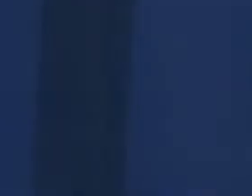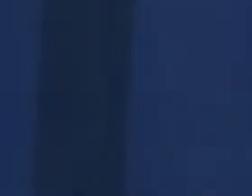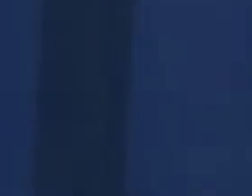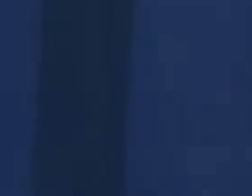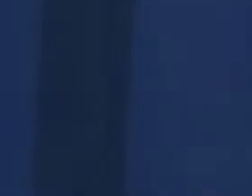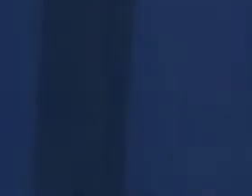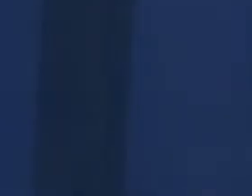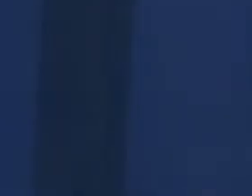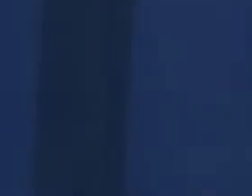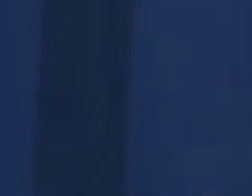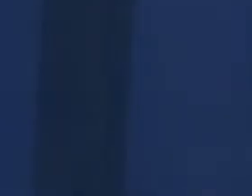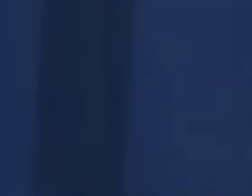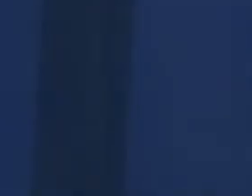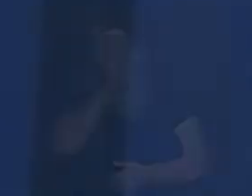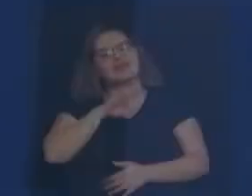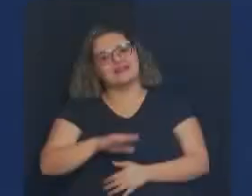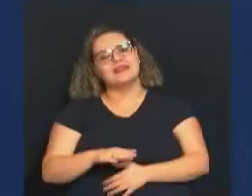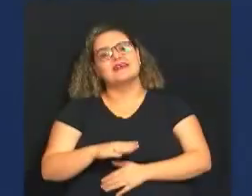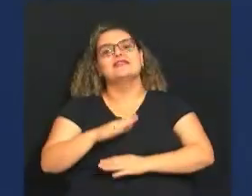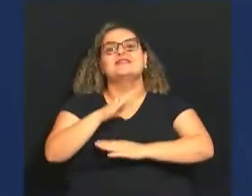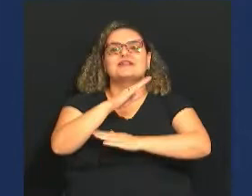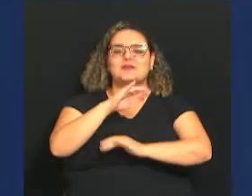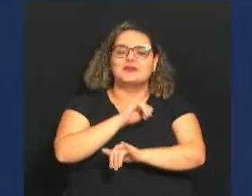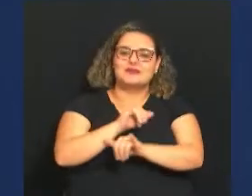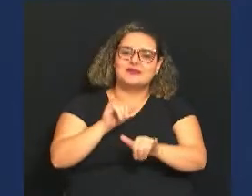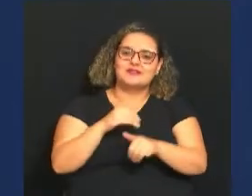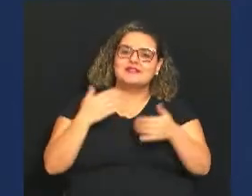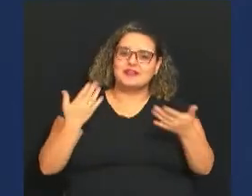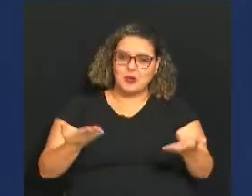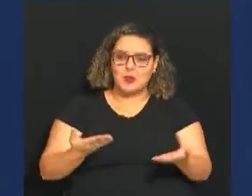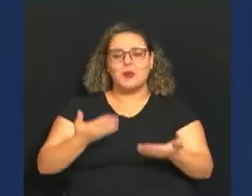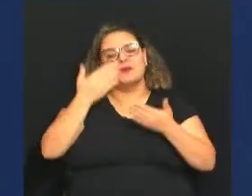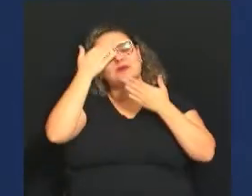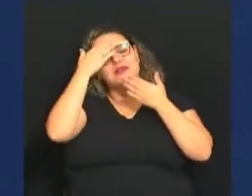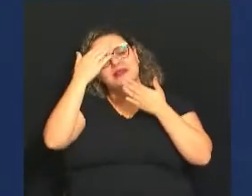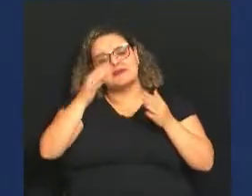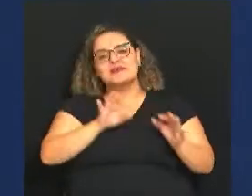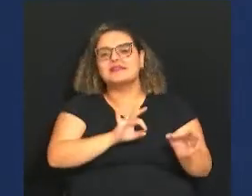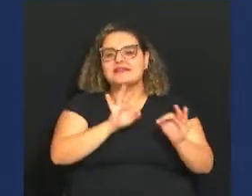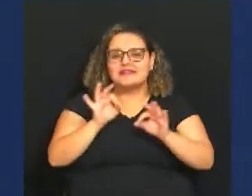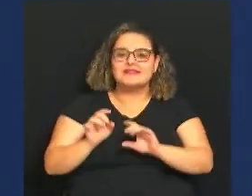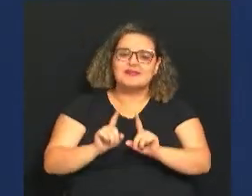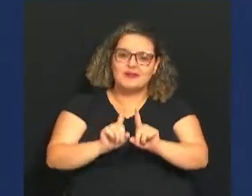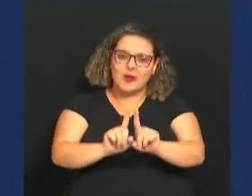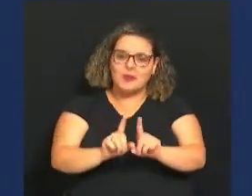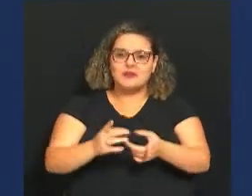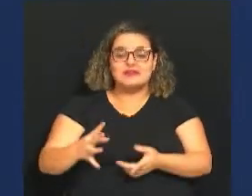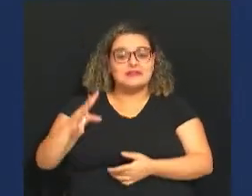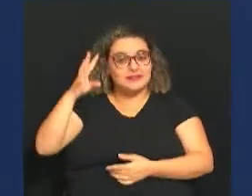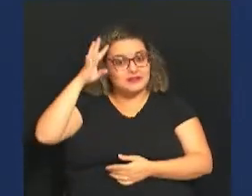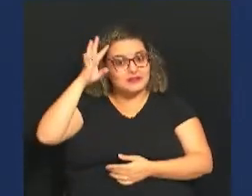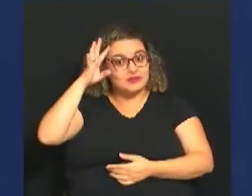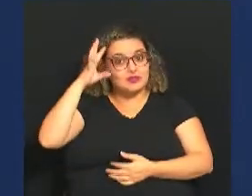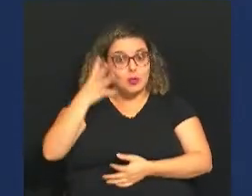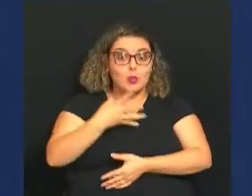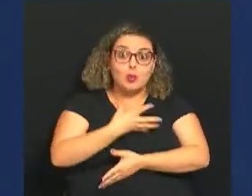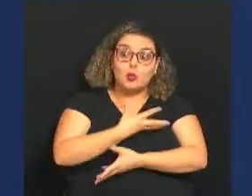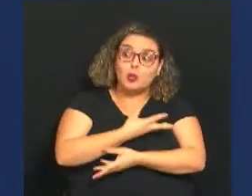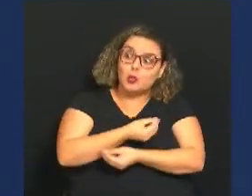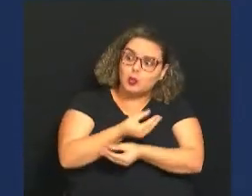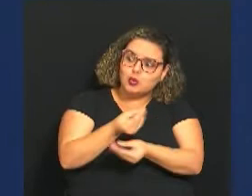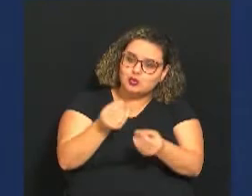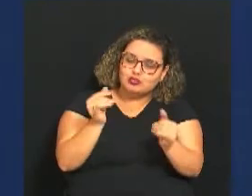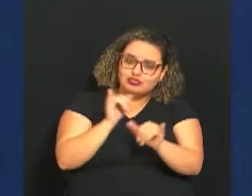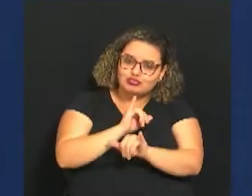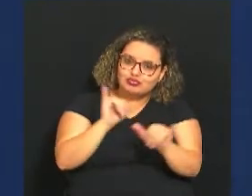Olá, muito boa tarde. Câmara Notícia no ar. Muito obrigada pela sua companhia nesta quarta-feira que está repleta de informação. Você